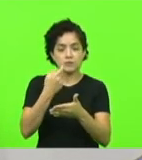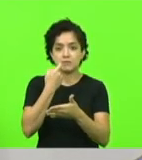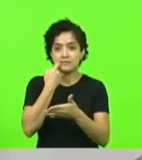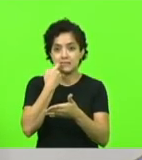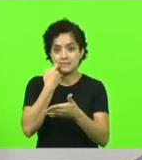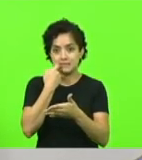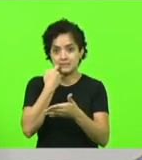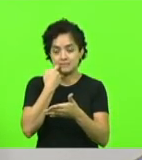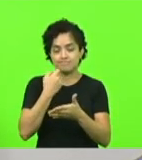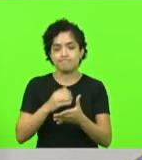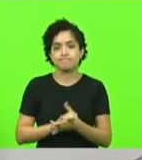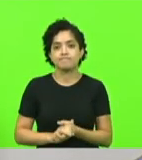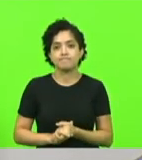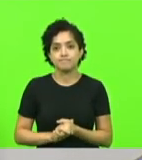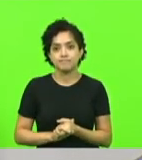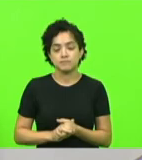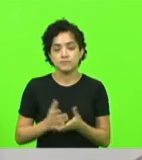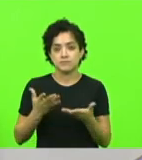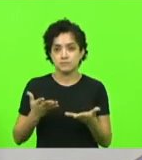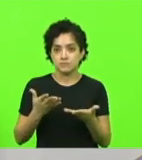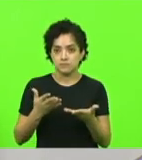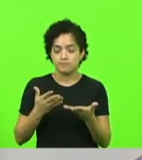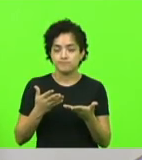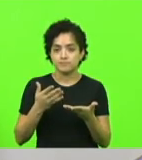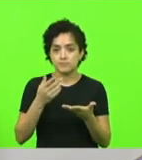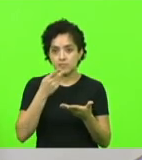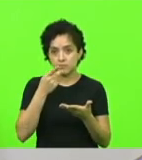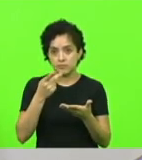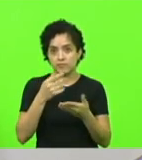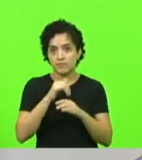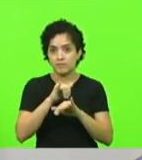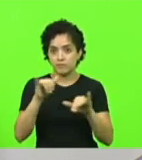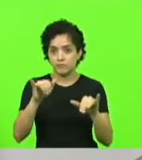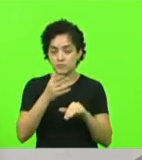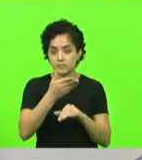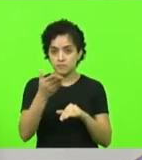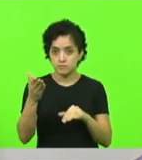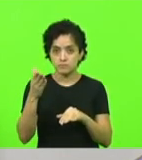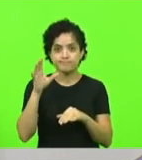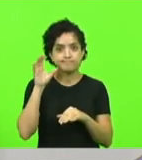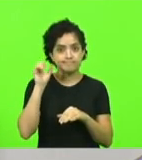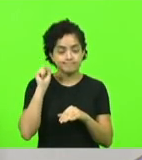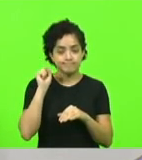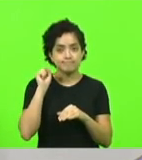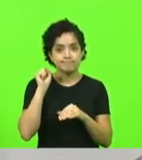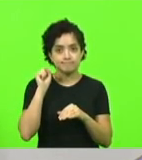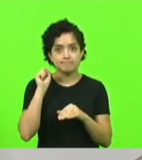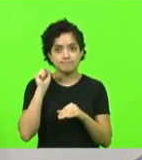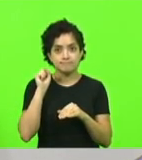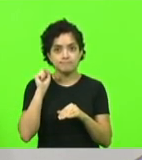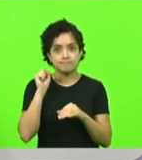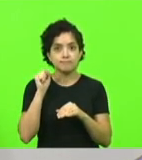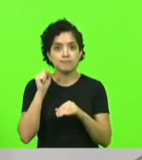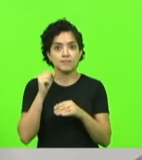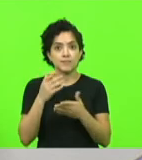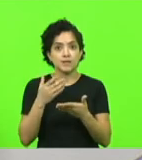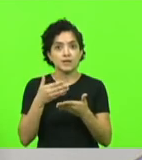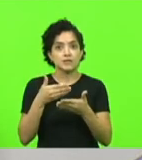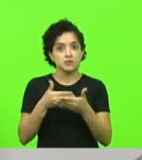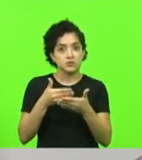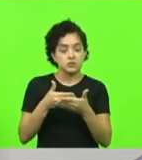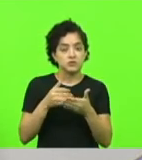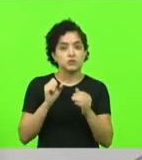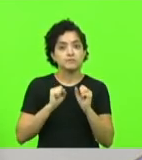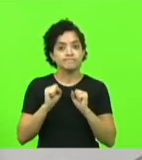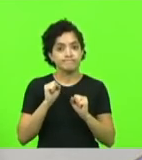né? Quero dizer aqui a todos que estão nos ouvindo que nós estamos na contagem regressiva, deputado Zé